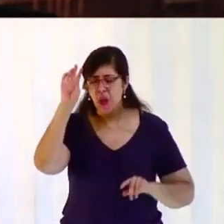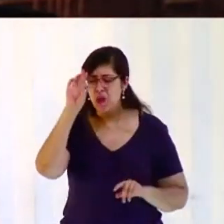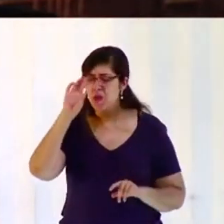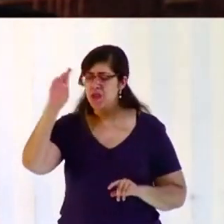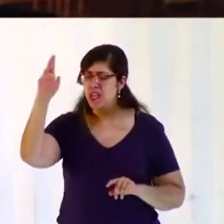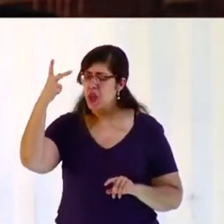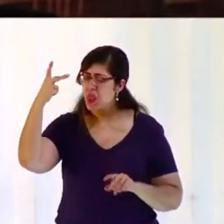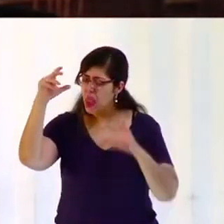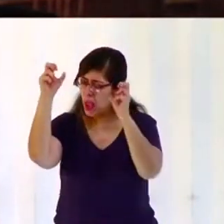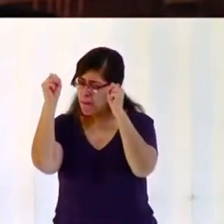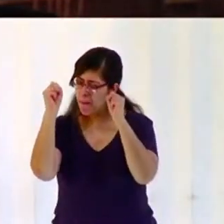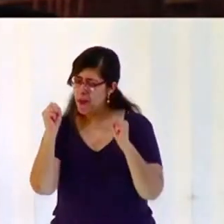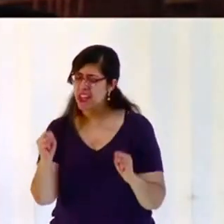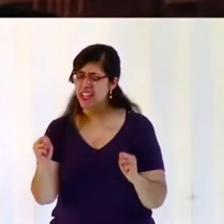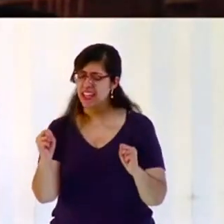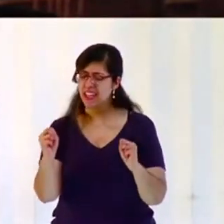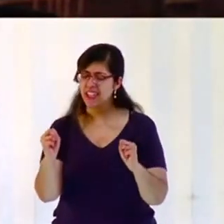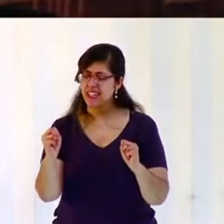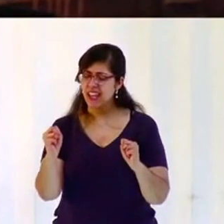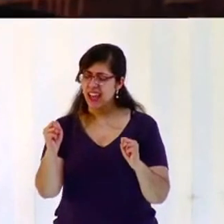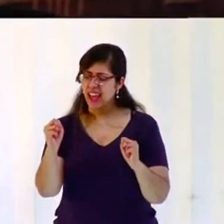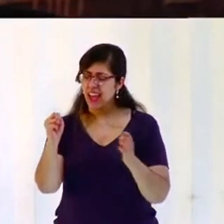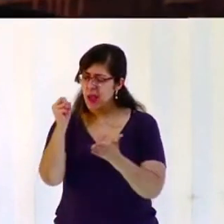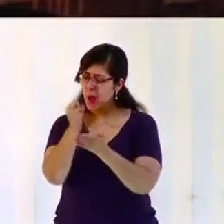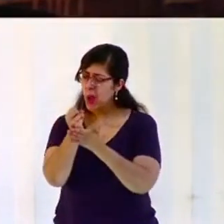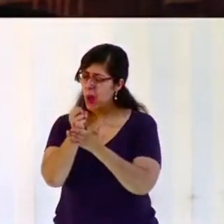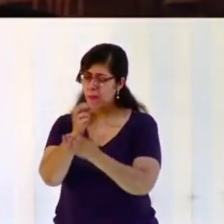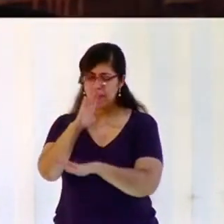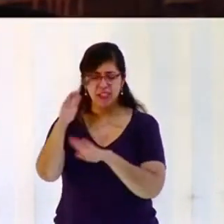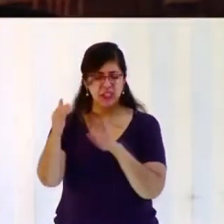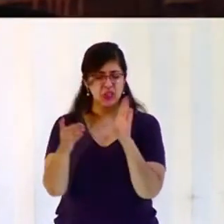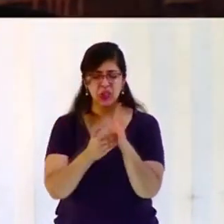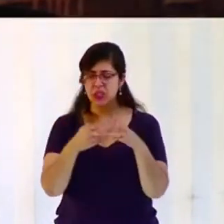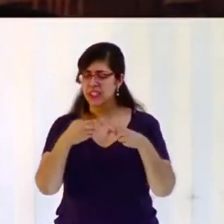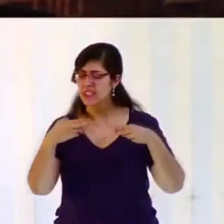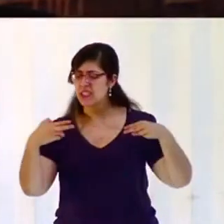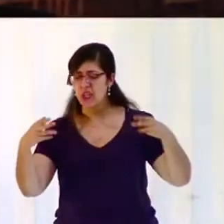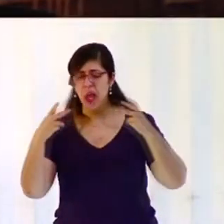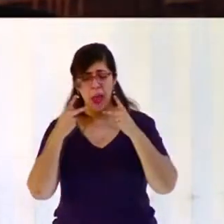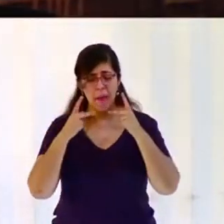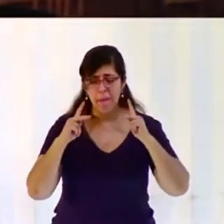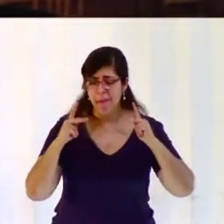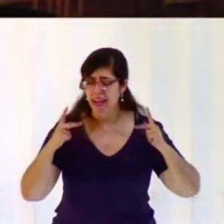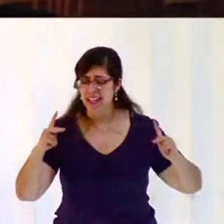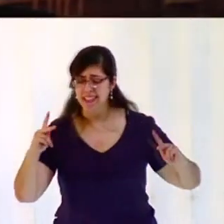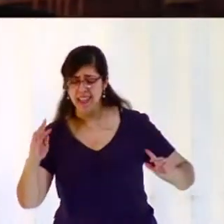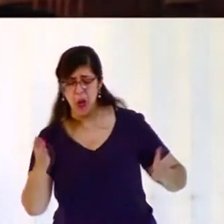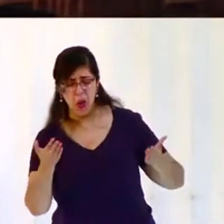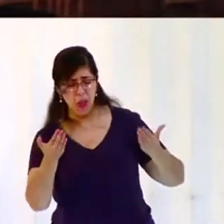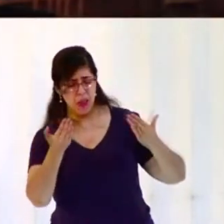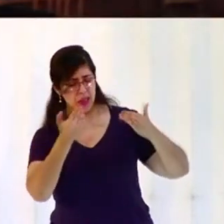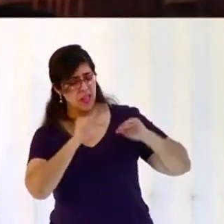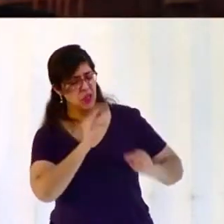Teu poder, a Tua autoridade pode fazer com que essa pregação chegue ao coração,